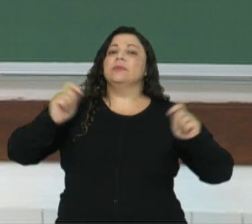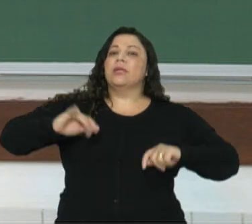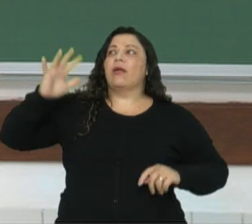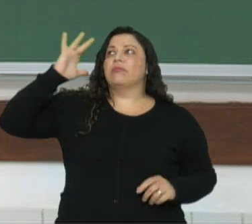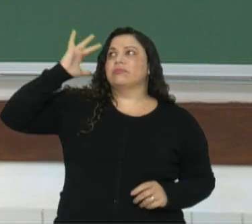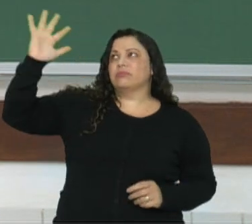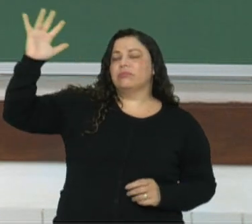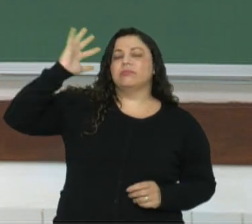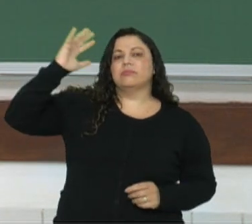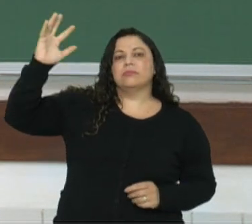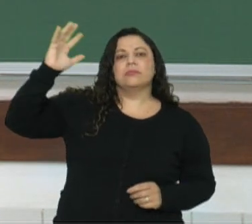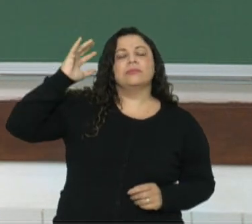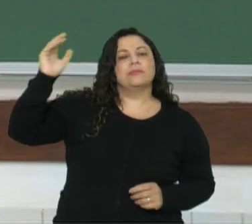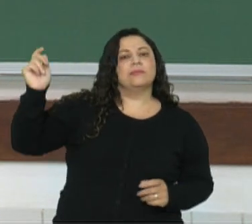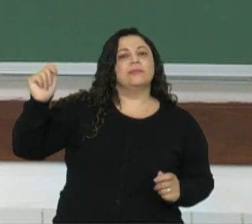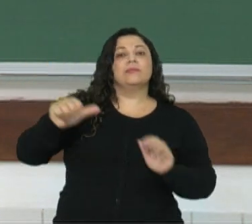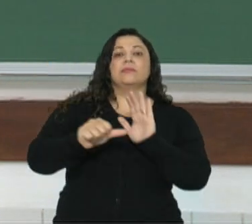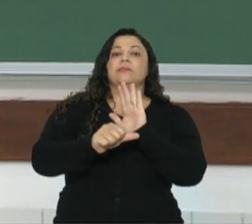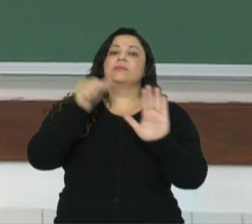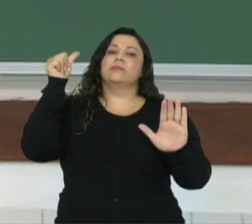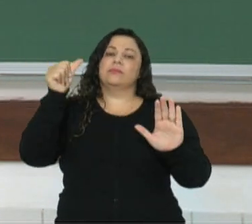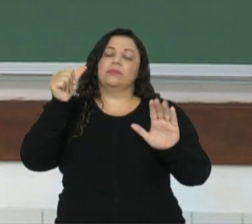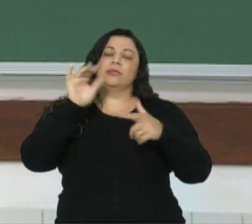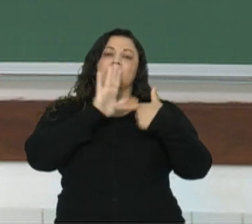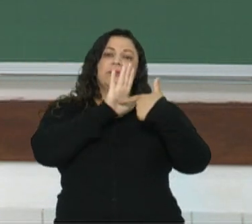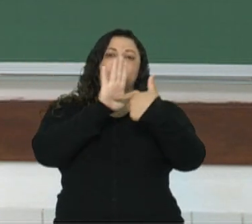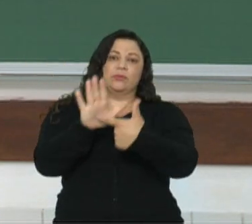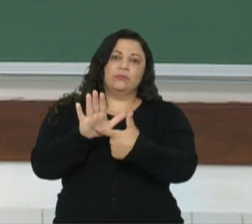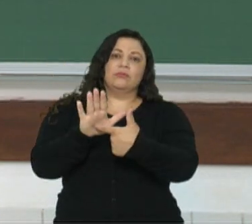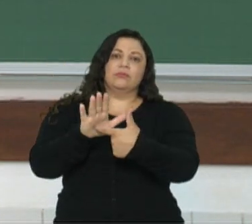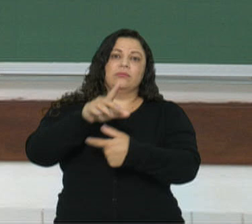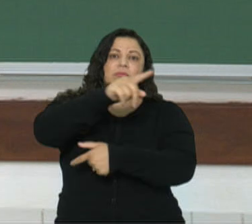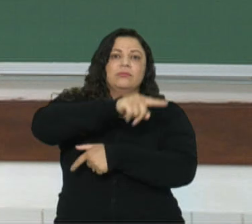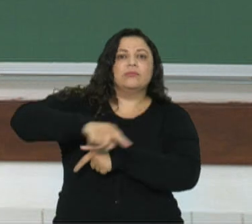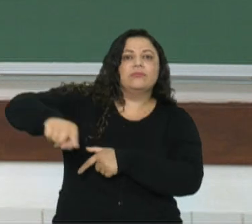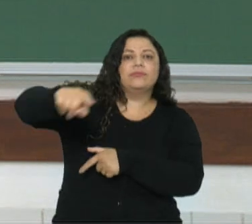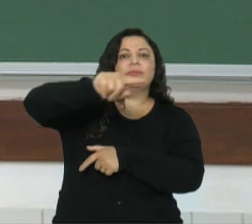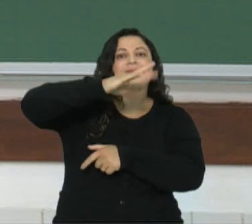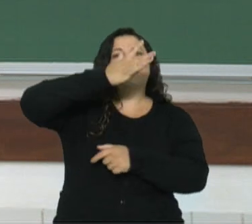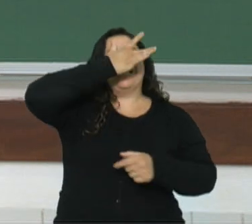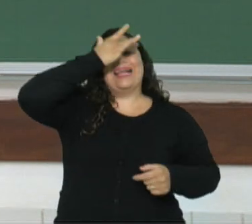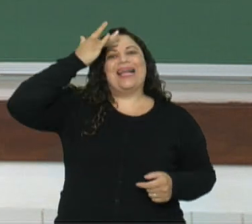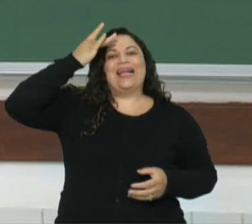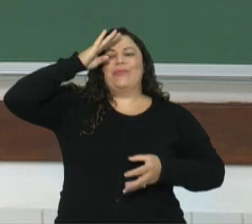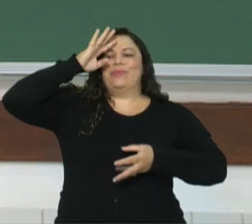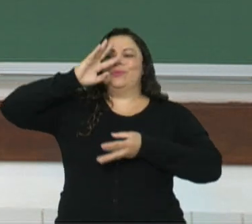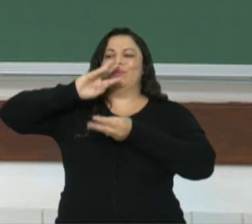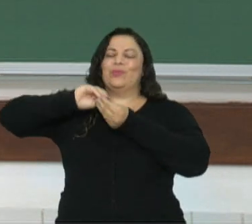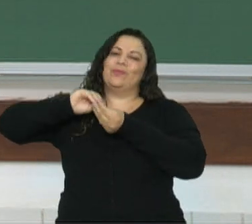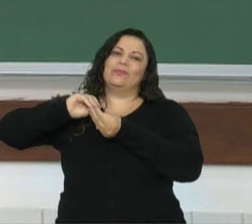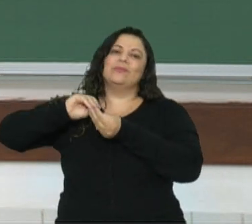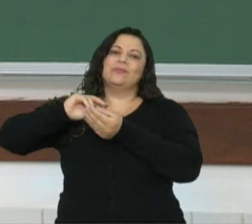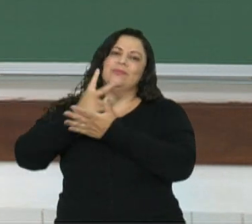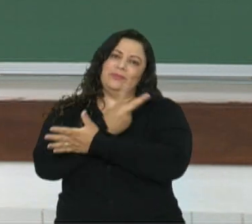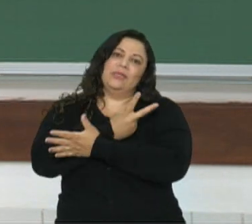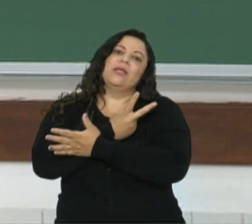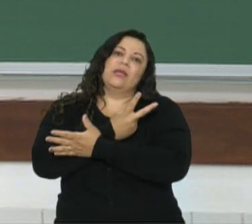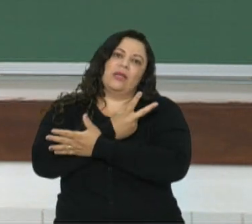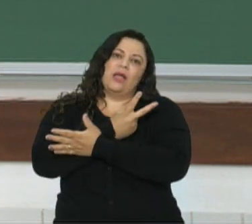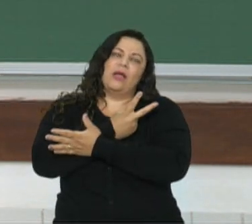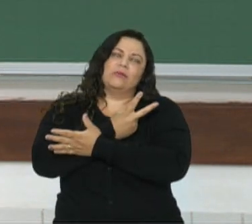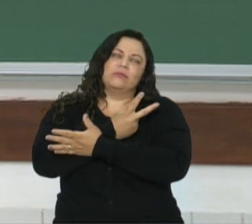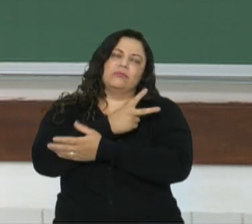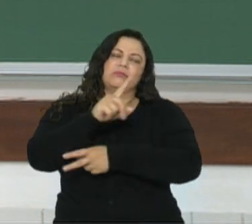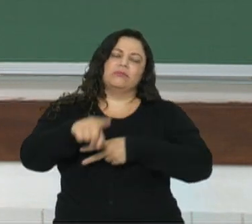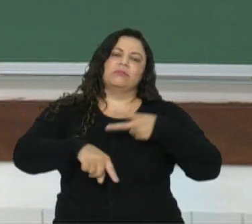dele é justamente, primeiro, para mostrar que as pessoas chegam a conclusões erradas. Segundo,